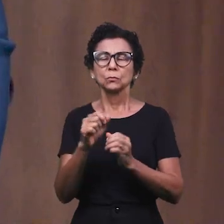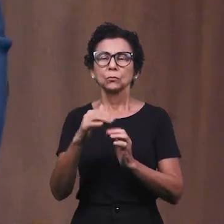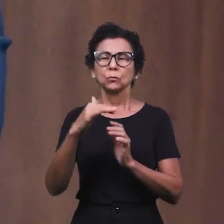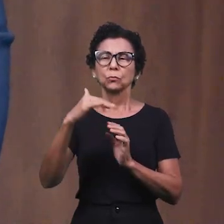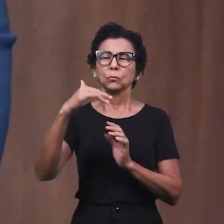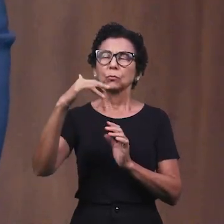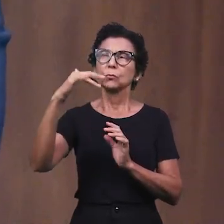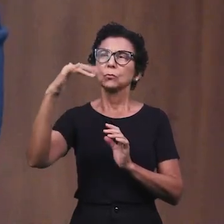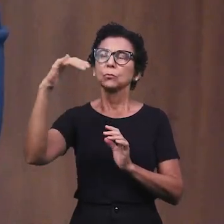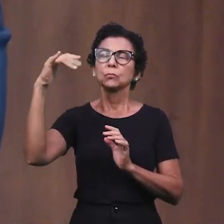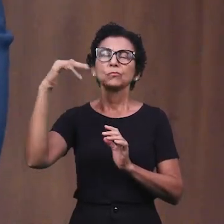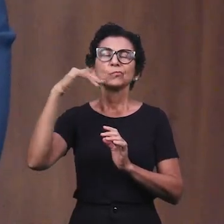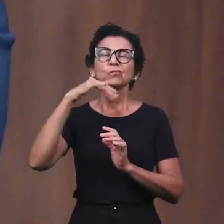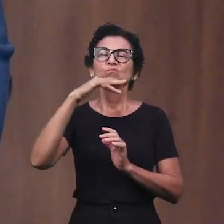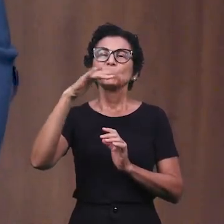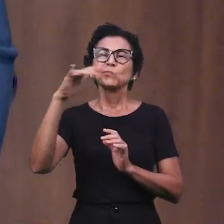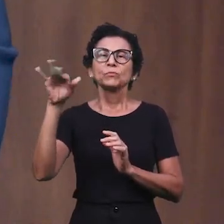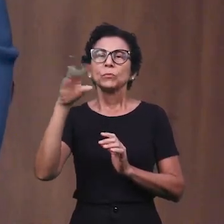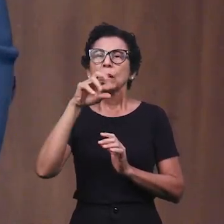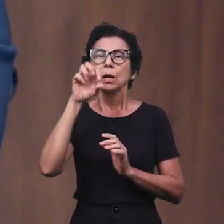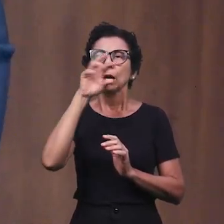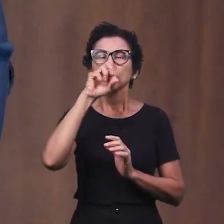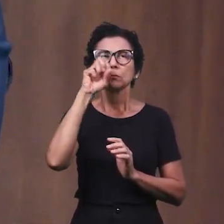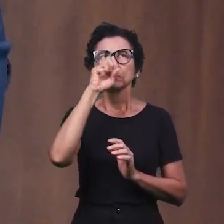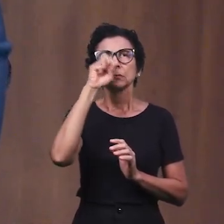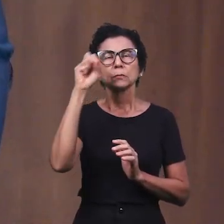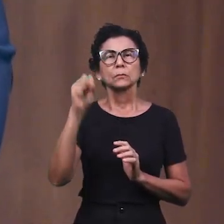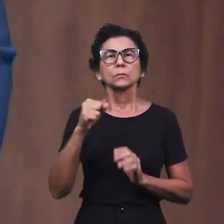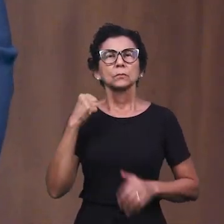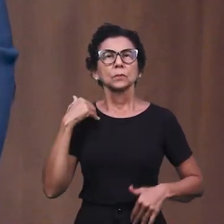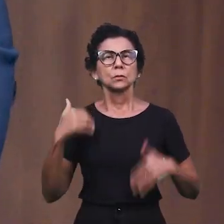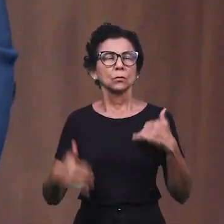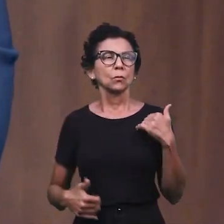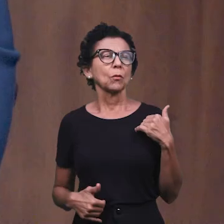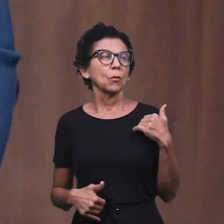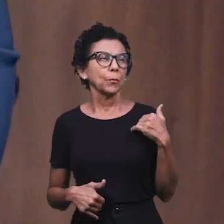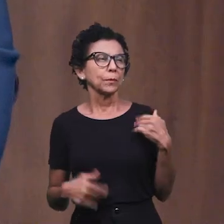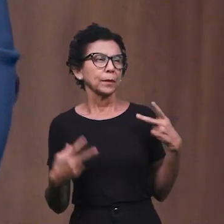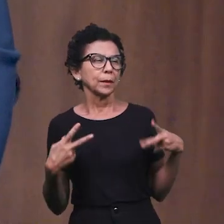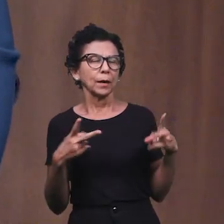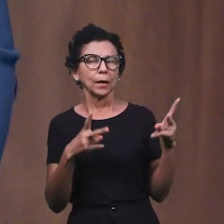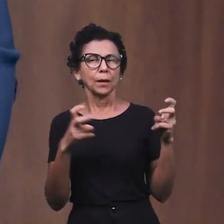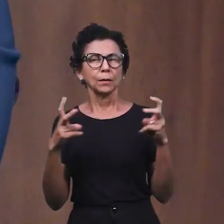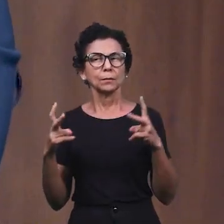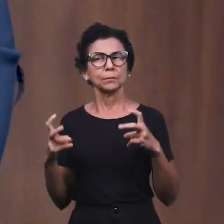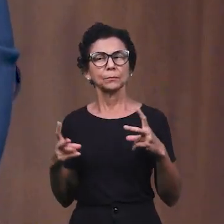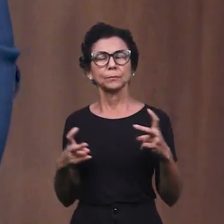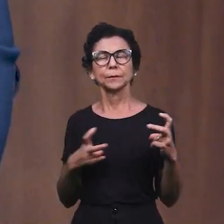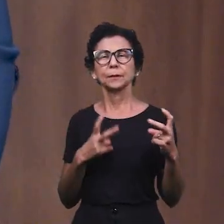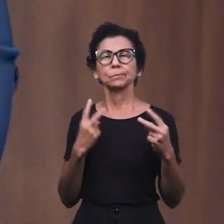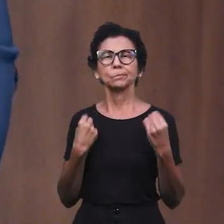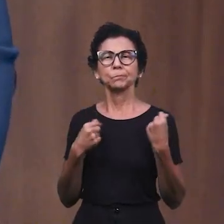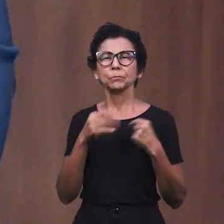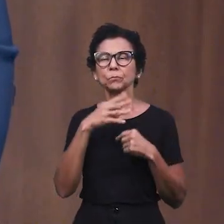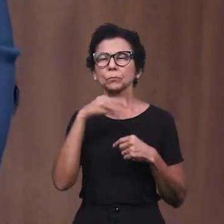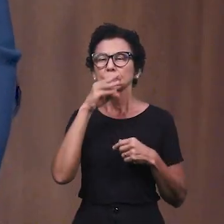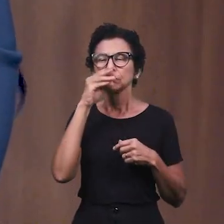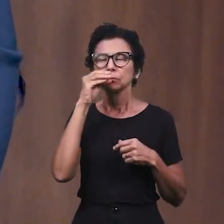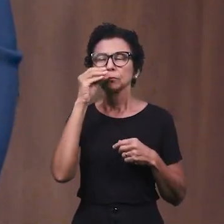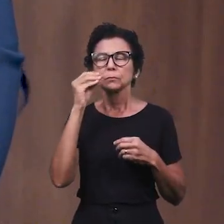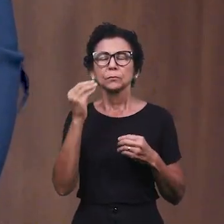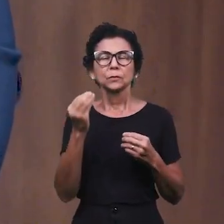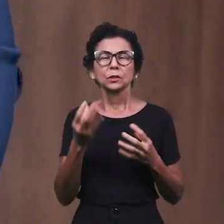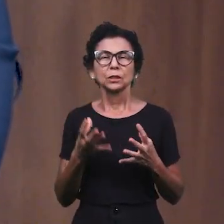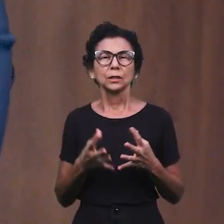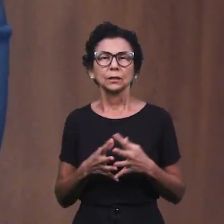ajudam ao nosso sim. corpo se organizar, entender que também Muito bom, produzir alguma substância, se é algum